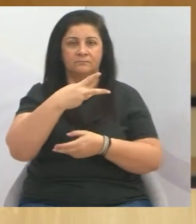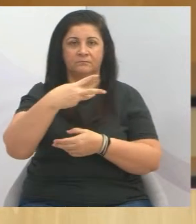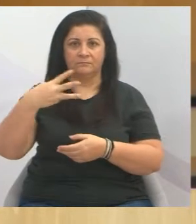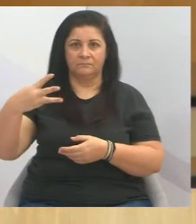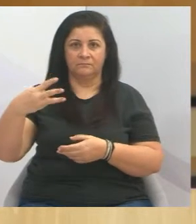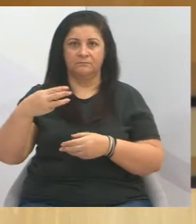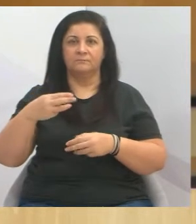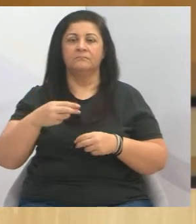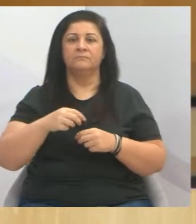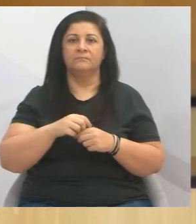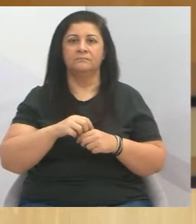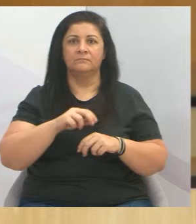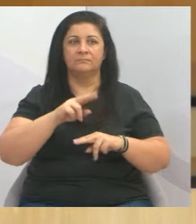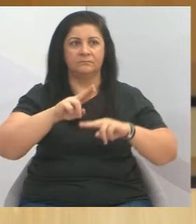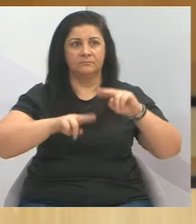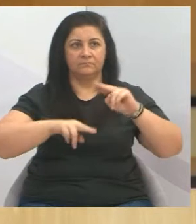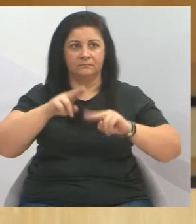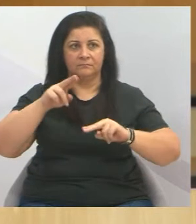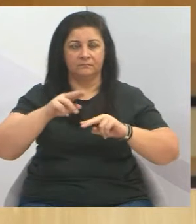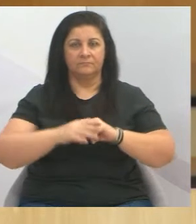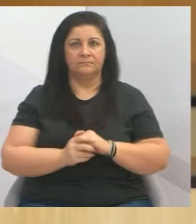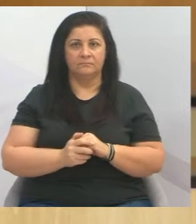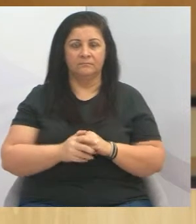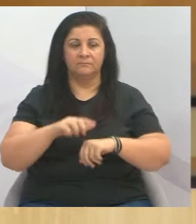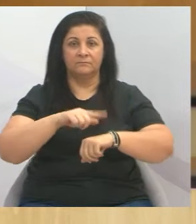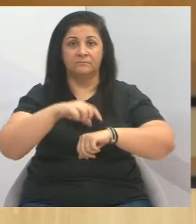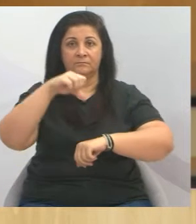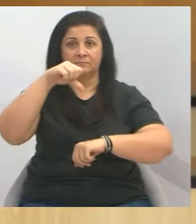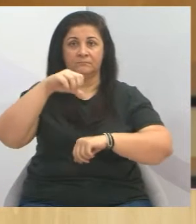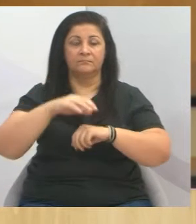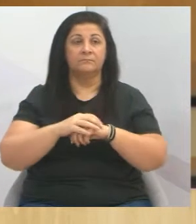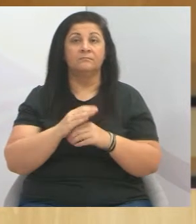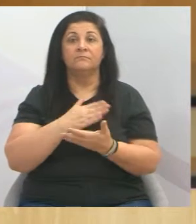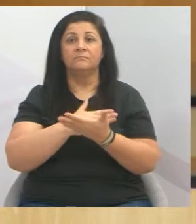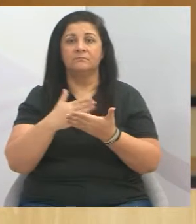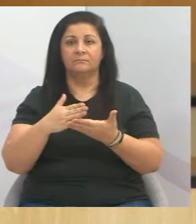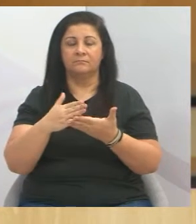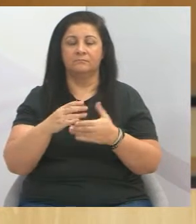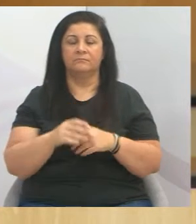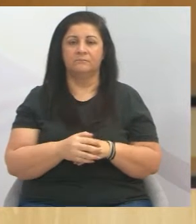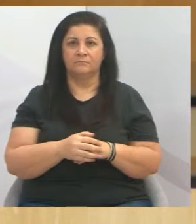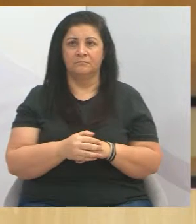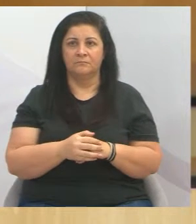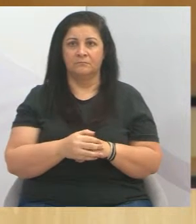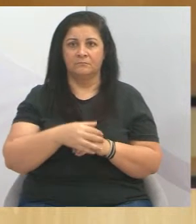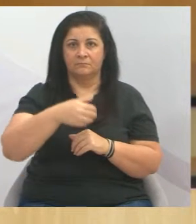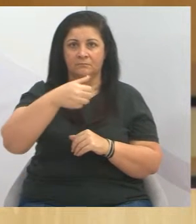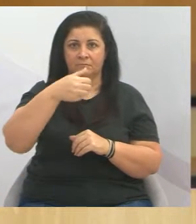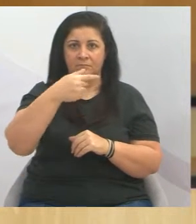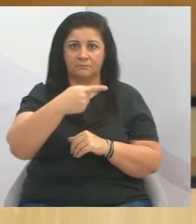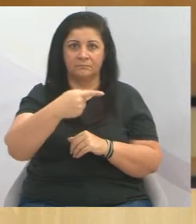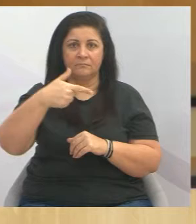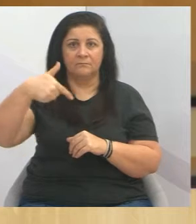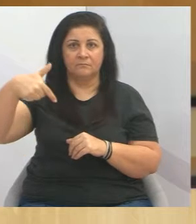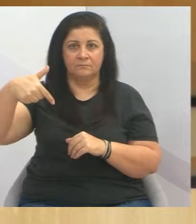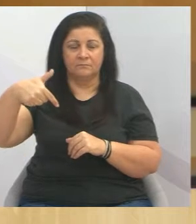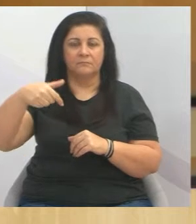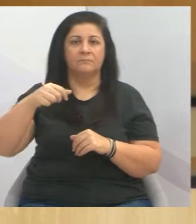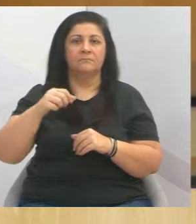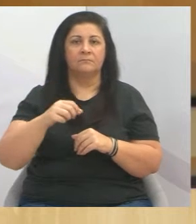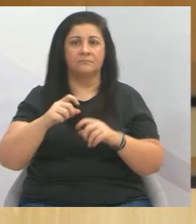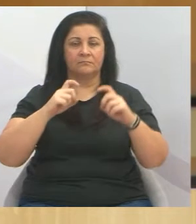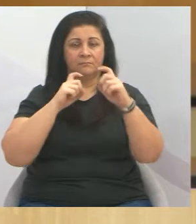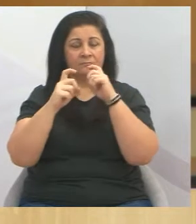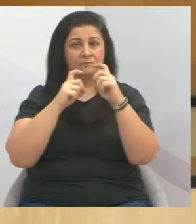vinte e três de julho as 9:18 Para darmos início a 17ª sessão ordinária